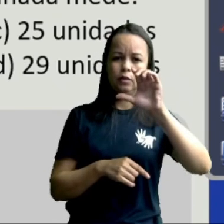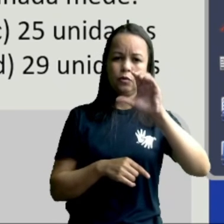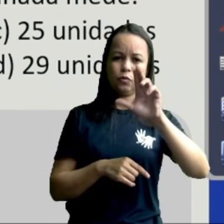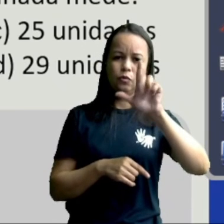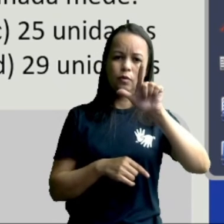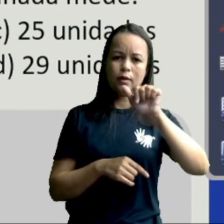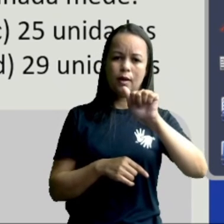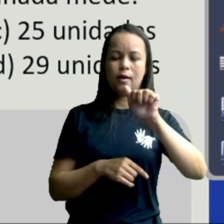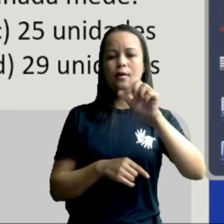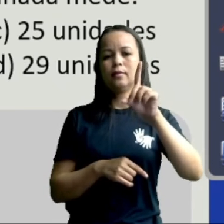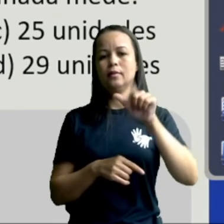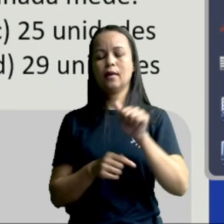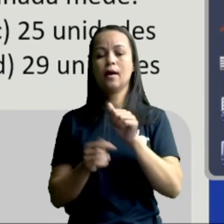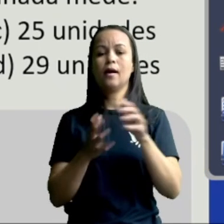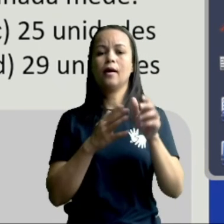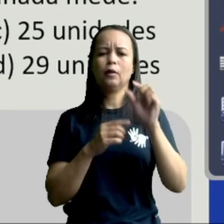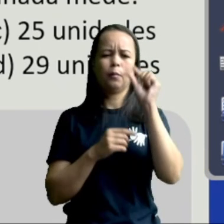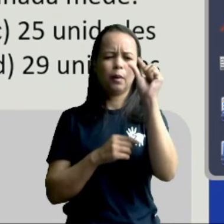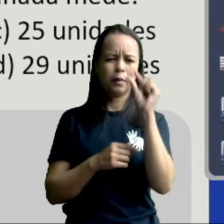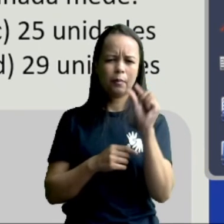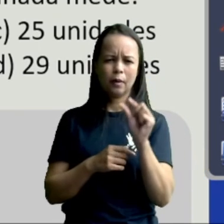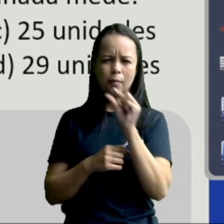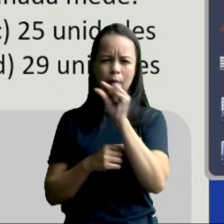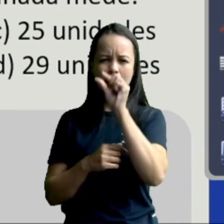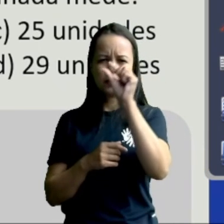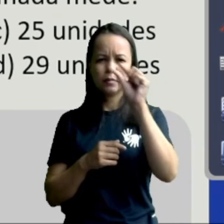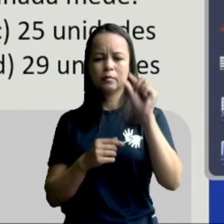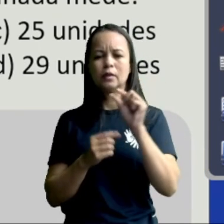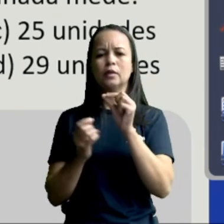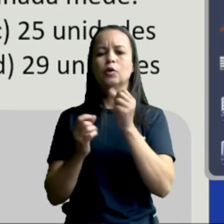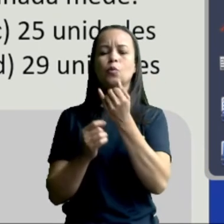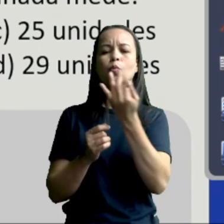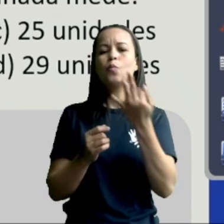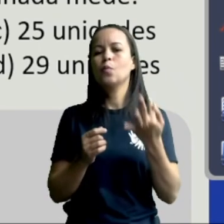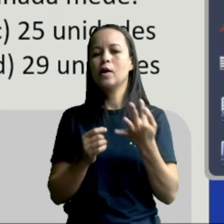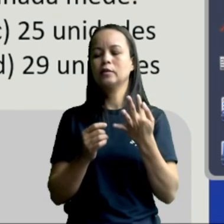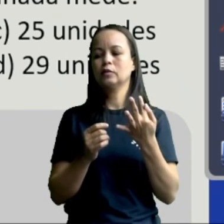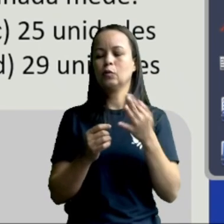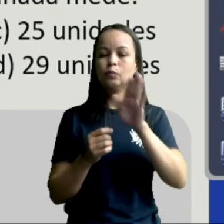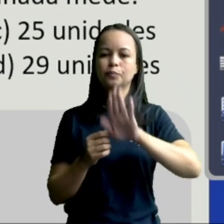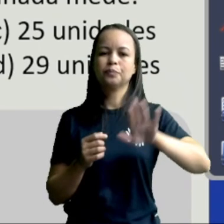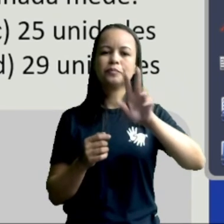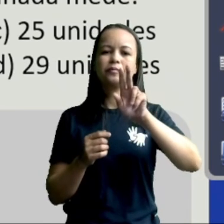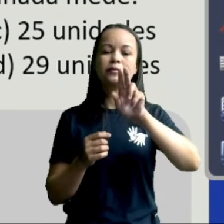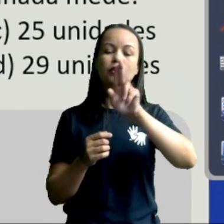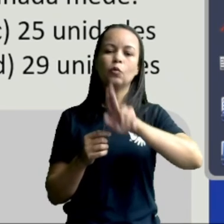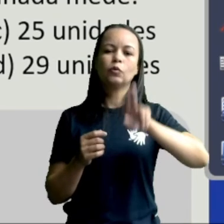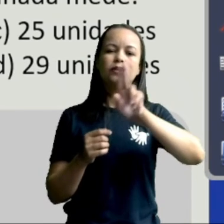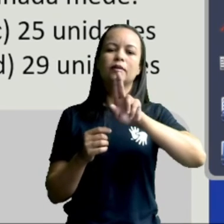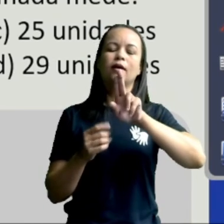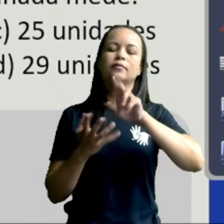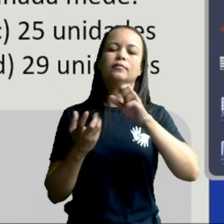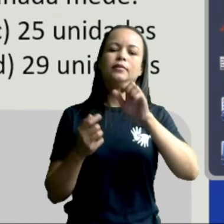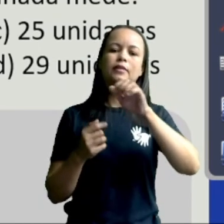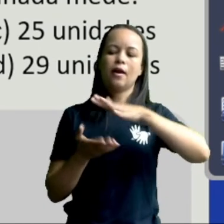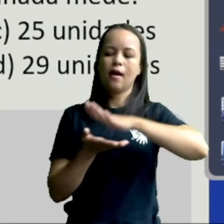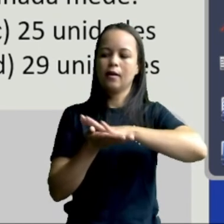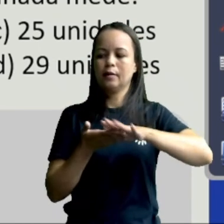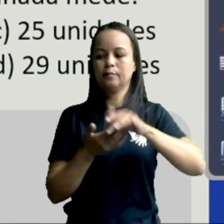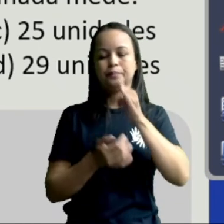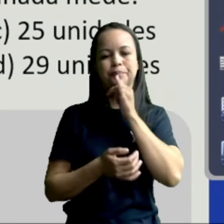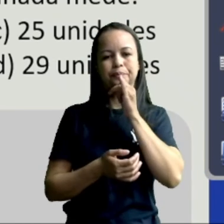quadradinhos. Considerando cada quadradinho desse aqui, ó, como uma unidade de área. Então, por exemplo, essa